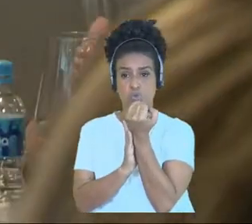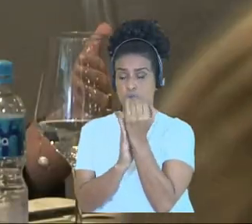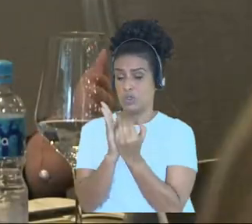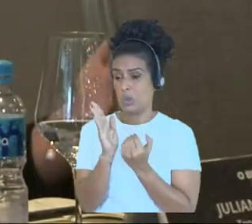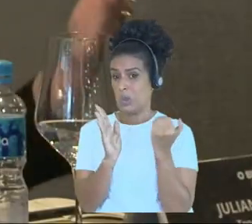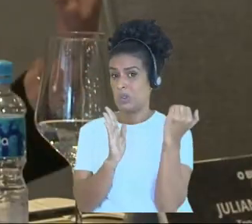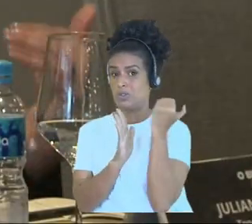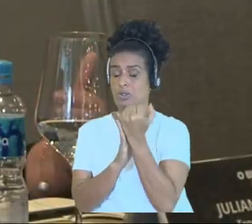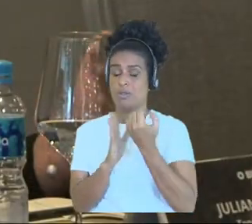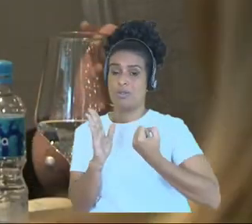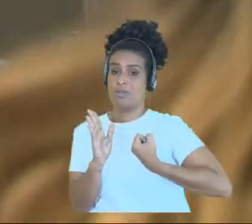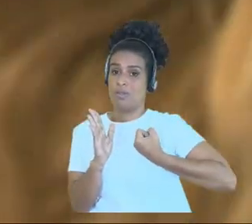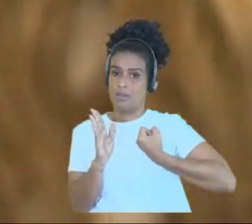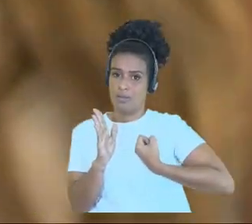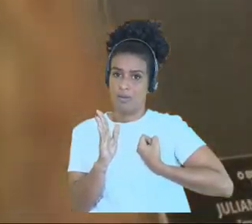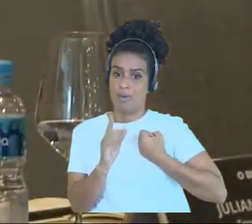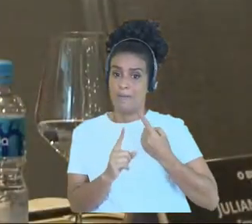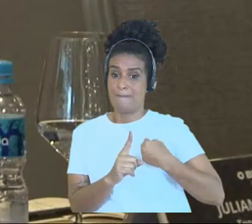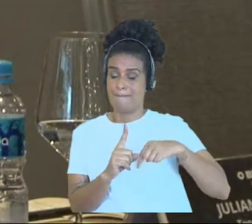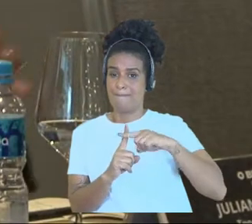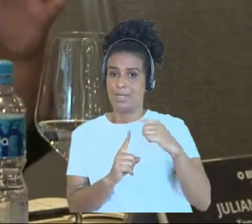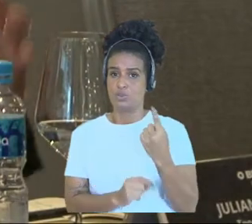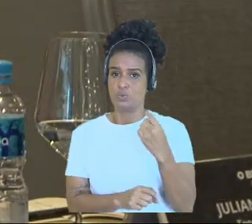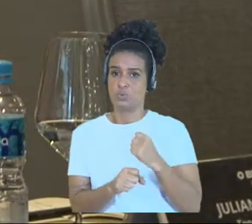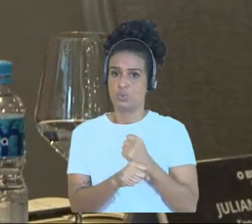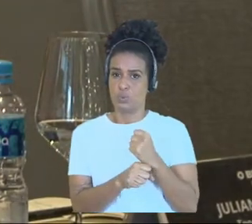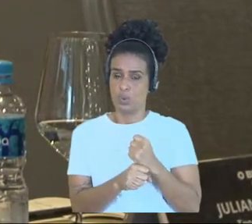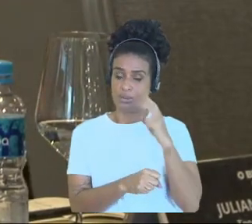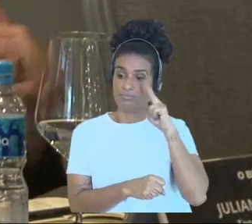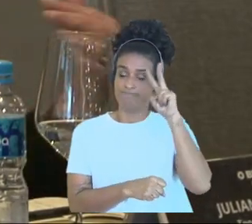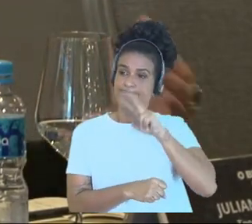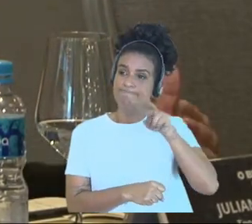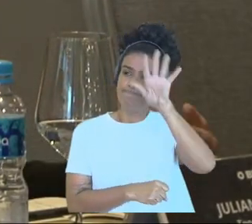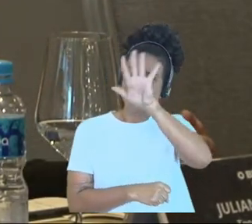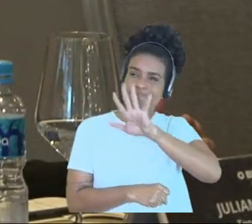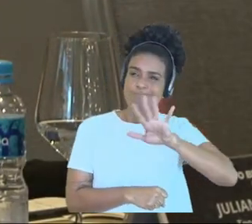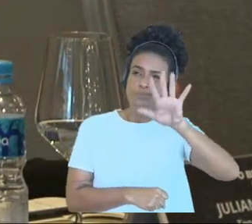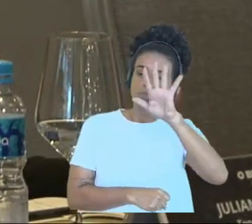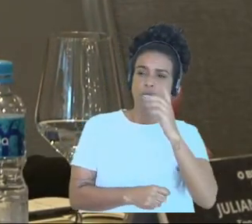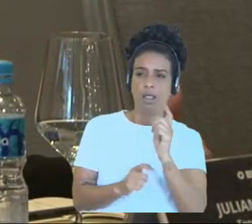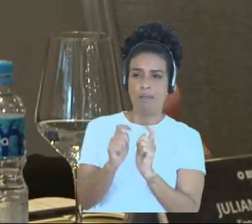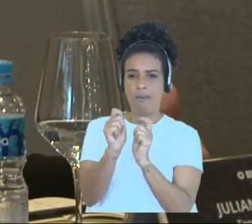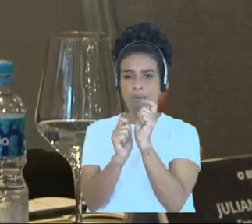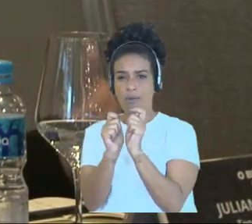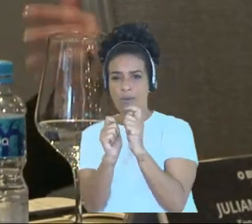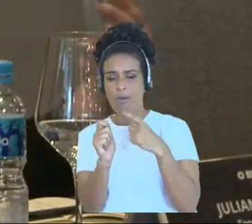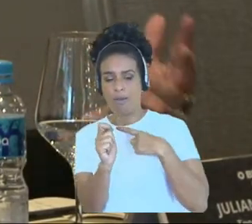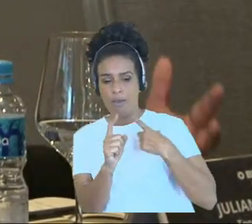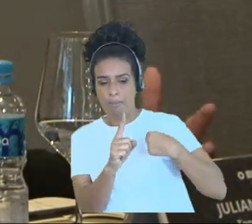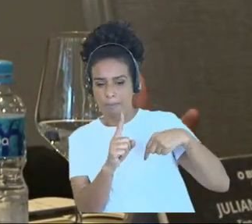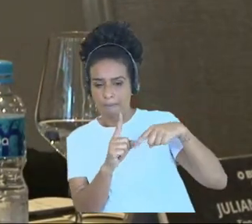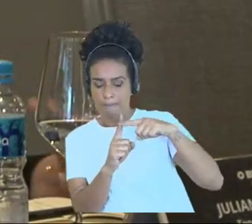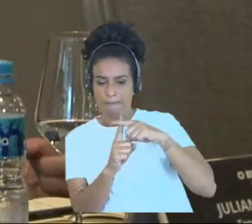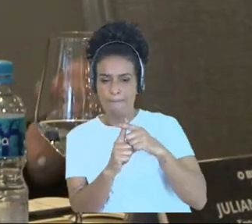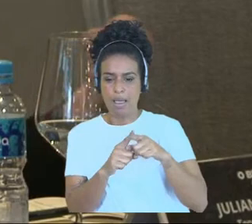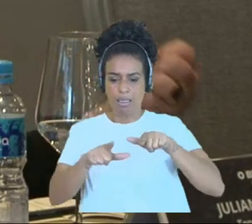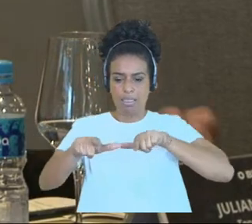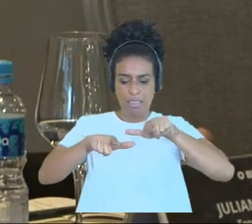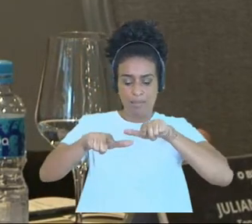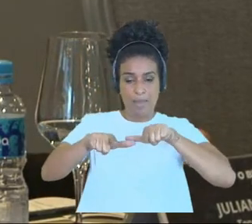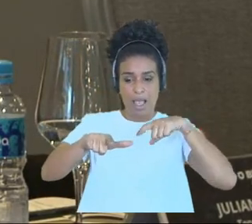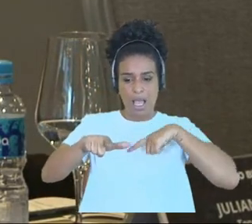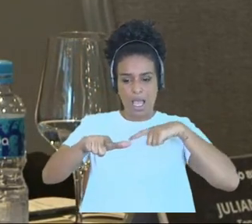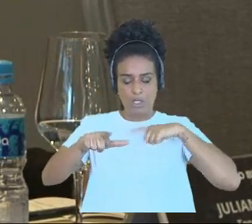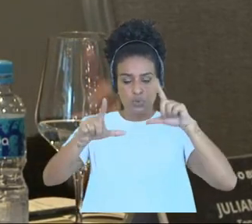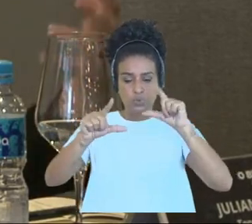casa de 2 dígitos por mais de 1 ano. Quando a gente considera esse cenário, junto com a questão do mercado de trabalho, que é muito puxado